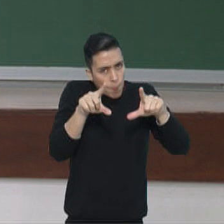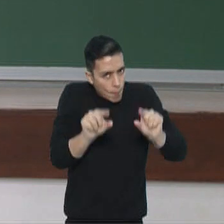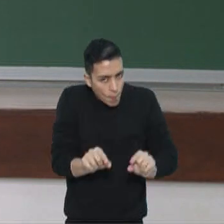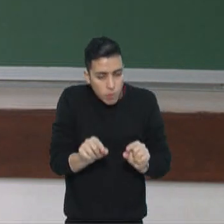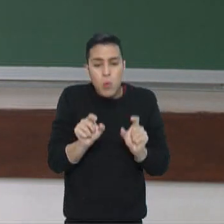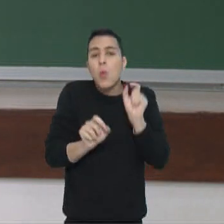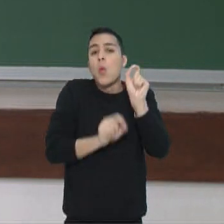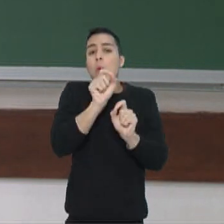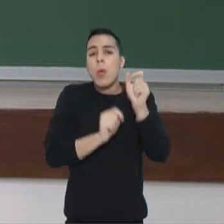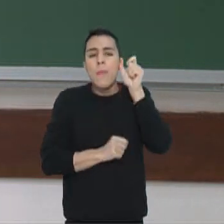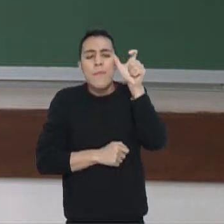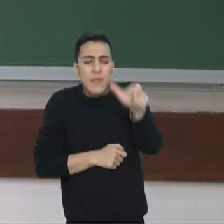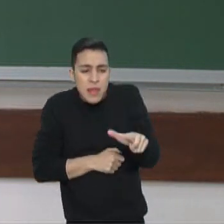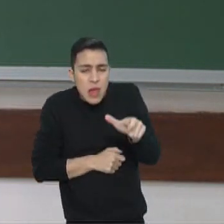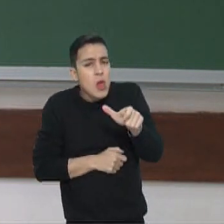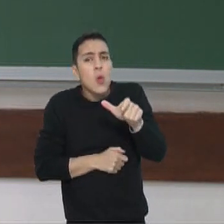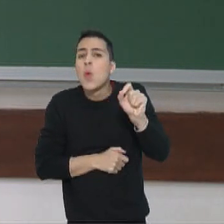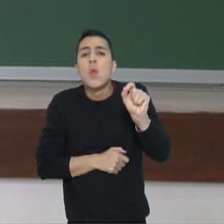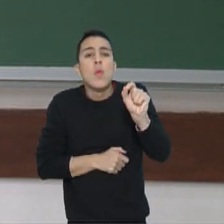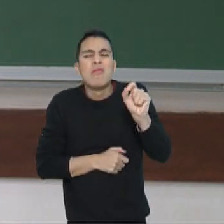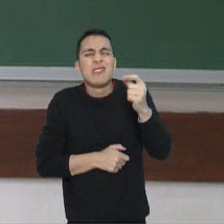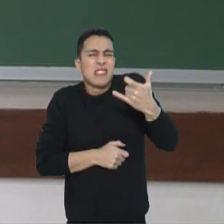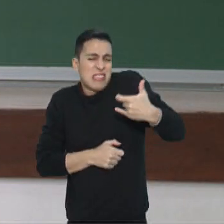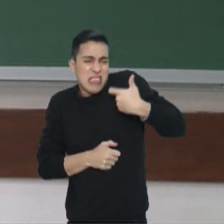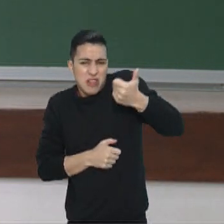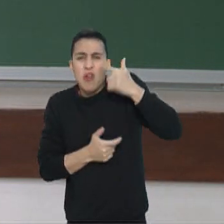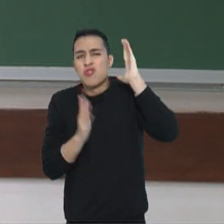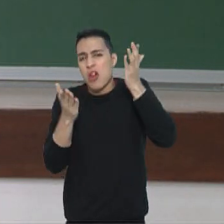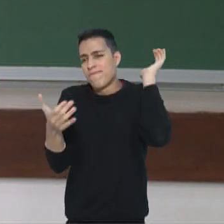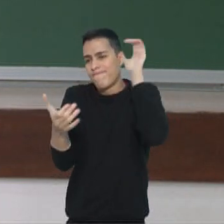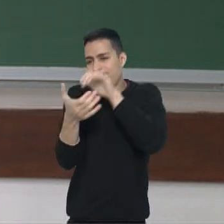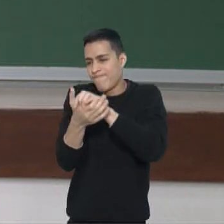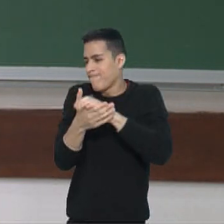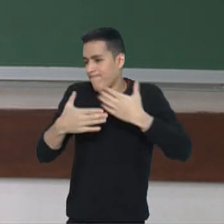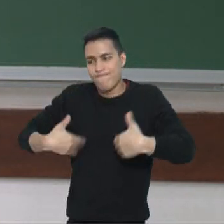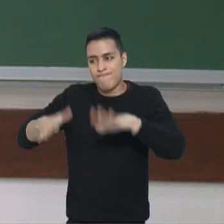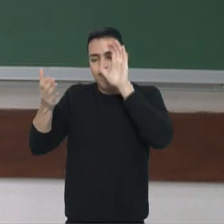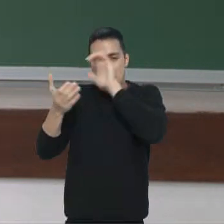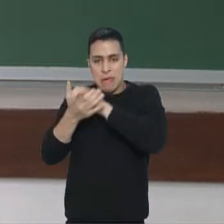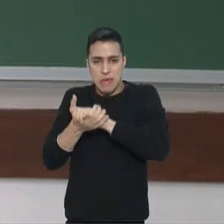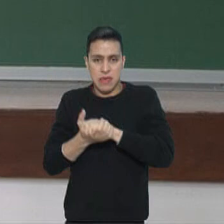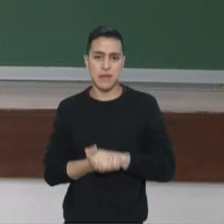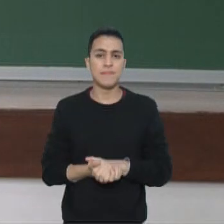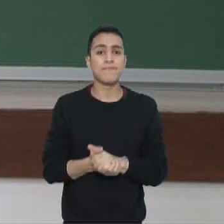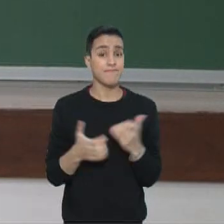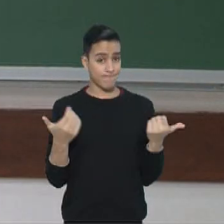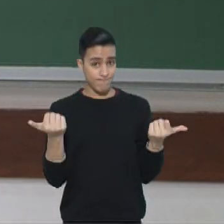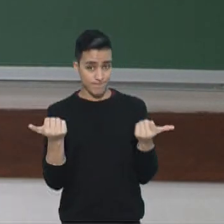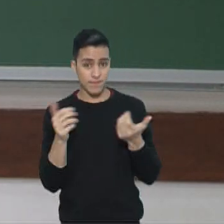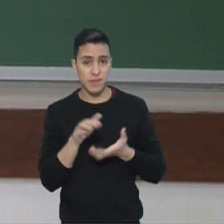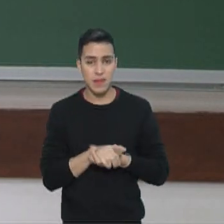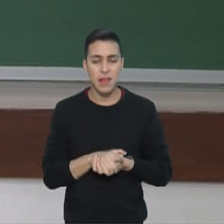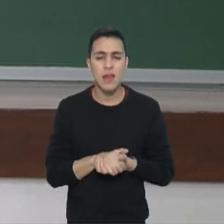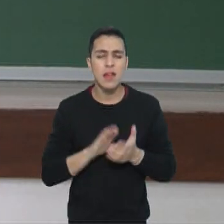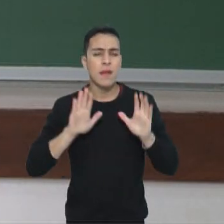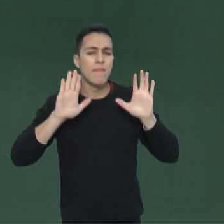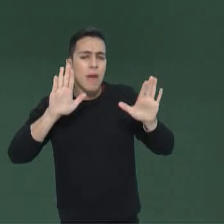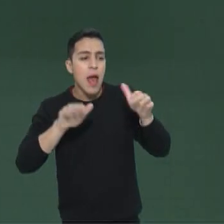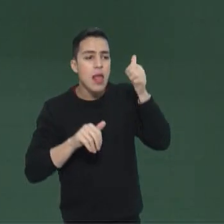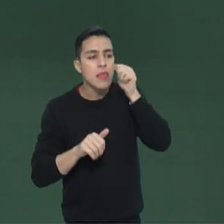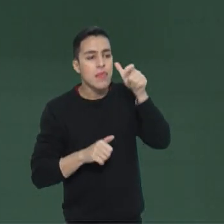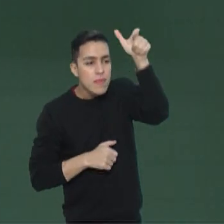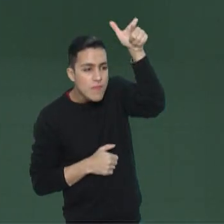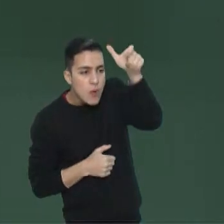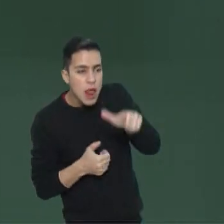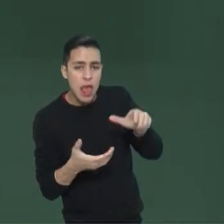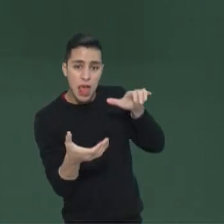as moças geralmente acabavam se casando a partir dos 12 anos mesmo, tá ok? Muito bem, mas depois que a mulher se